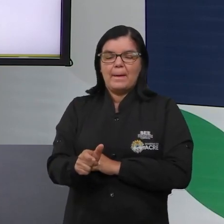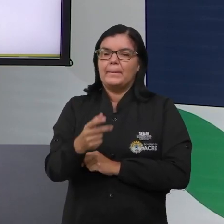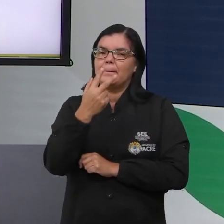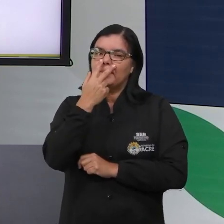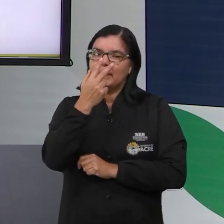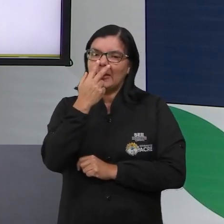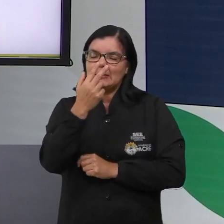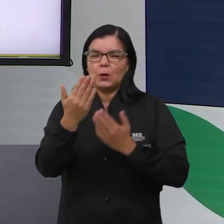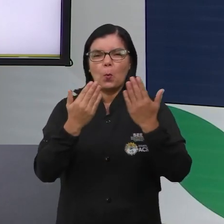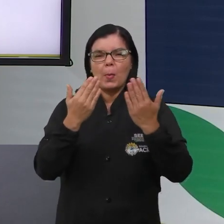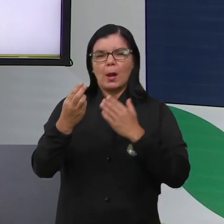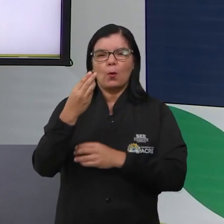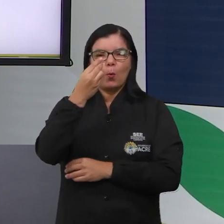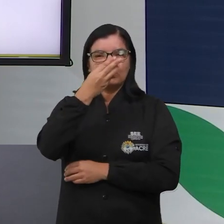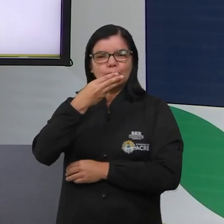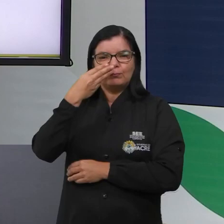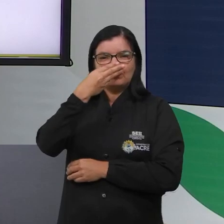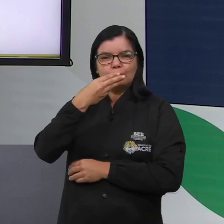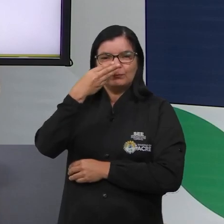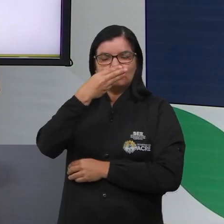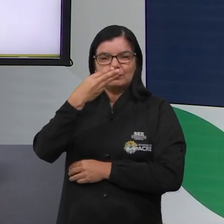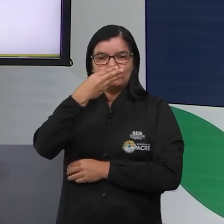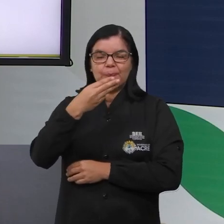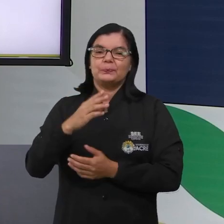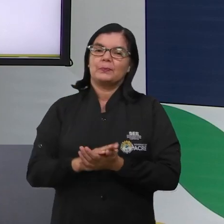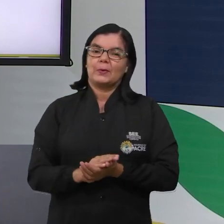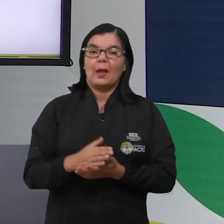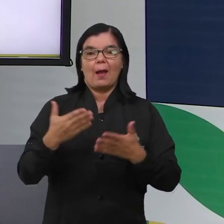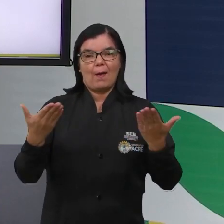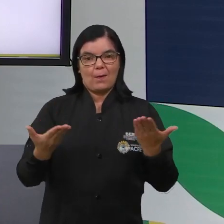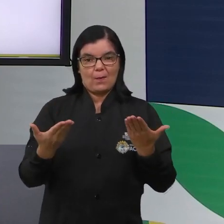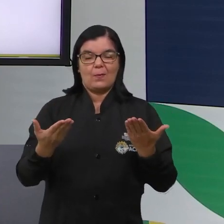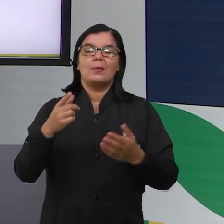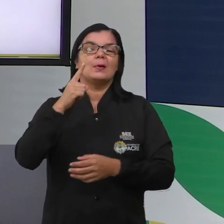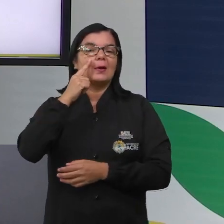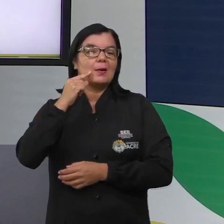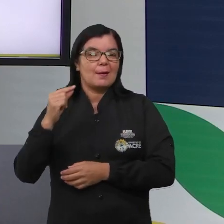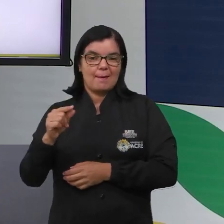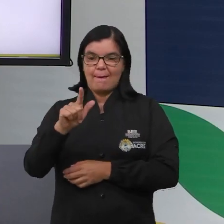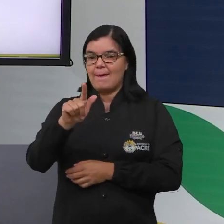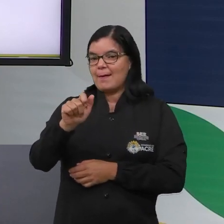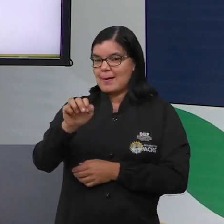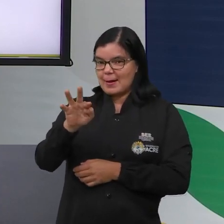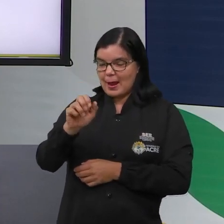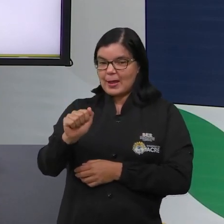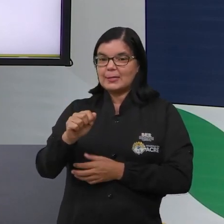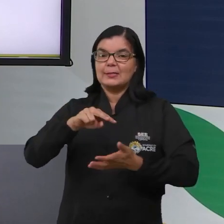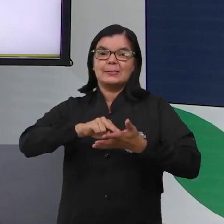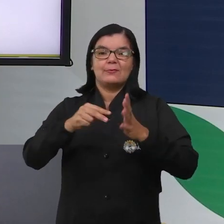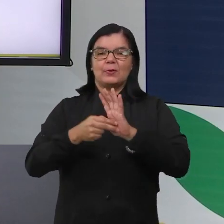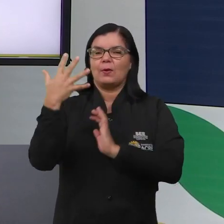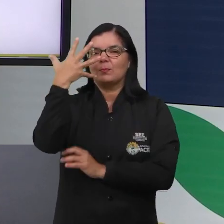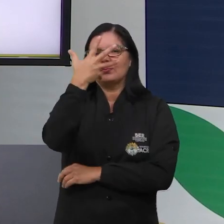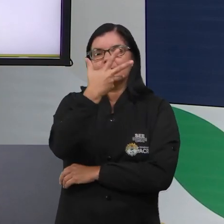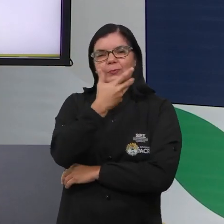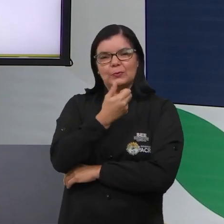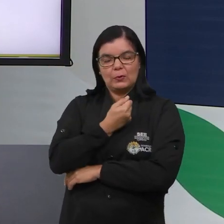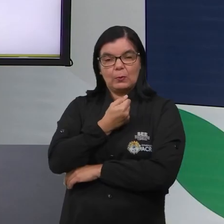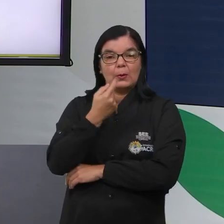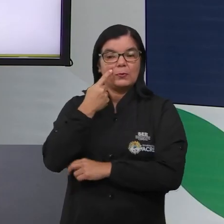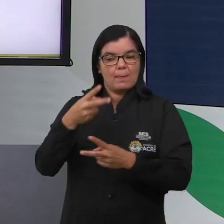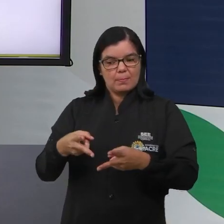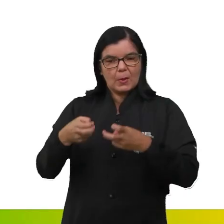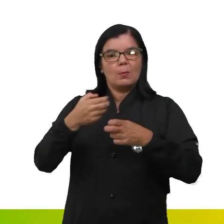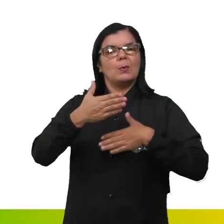prostituta. Hoje, gata é sinônimo de beleza. Então, só para a gente ter presente como as coisas vão